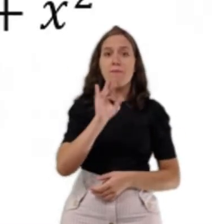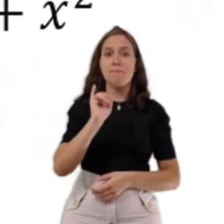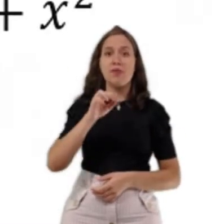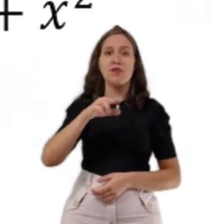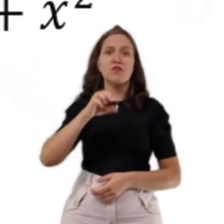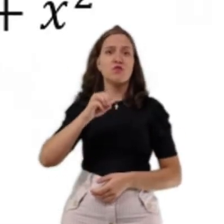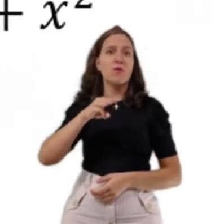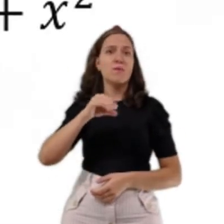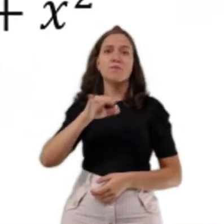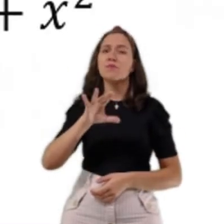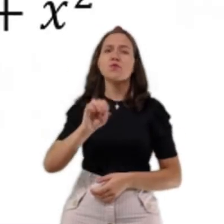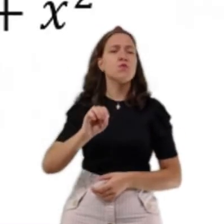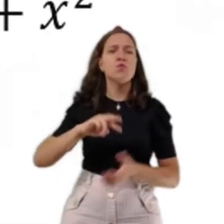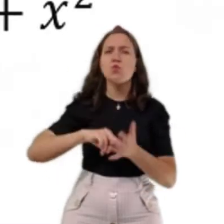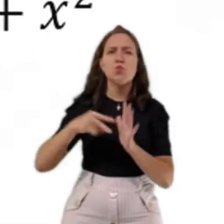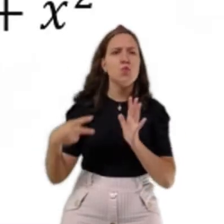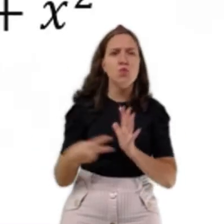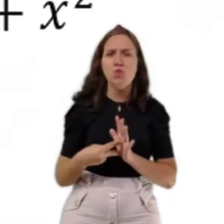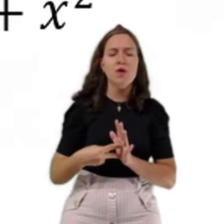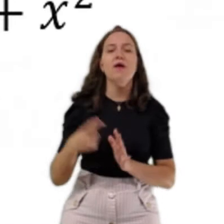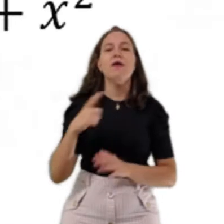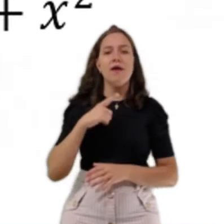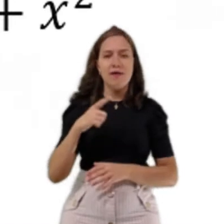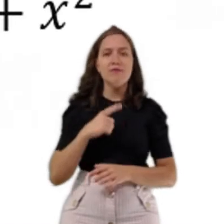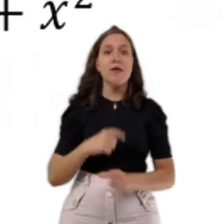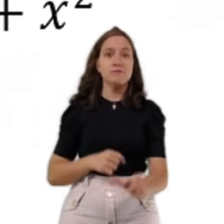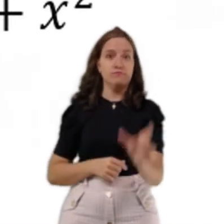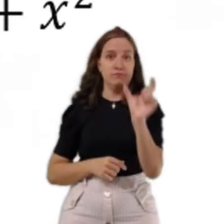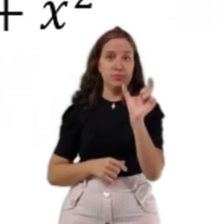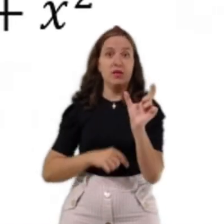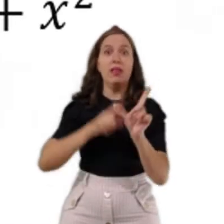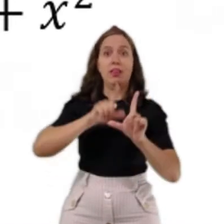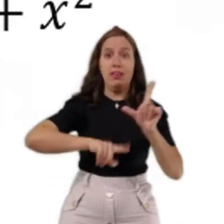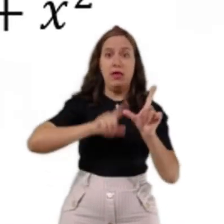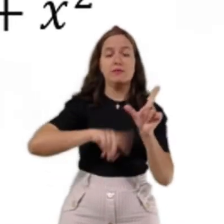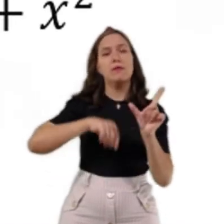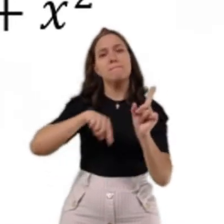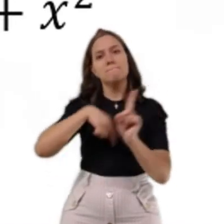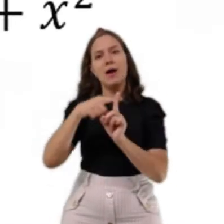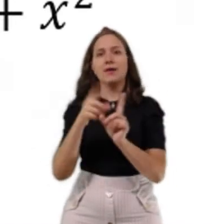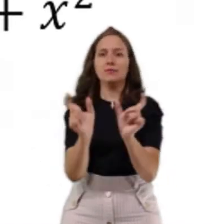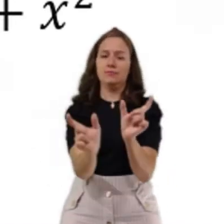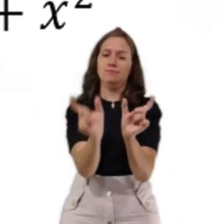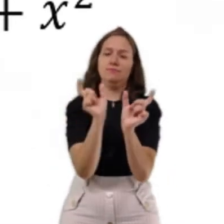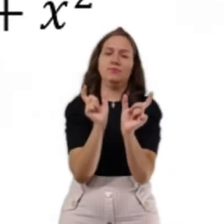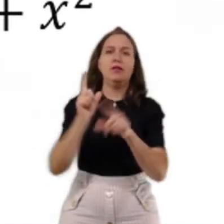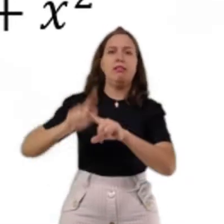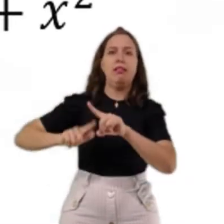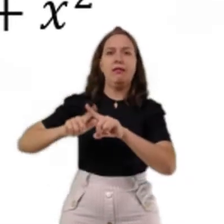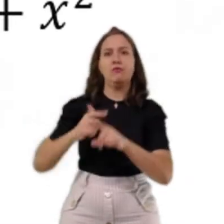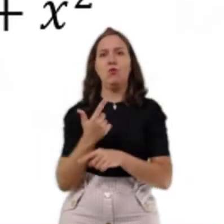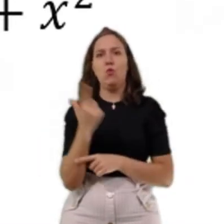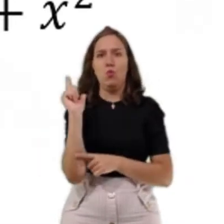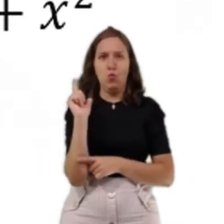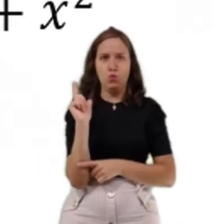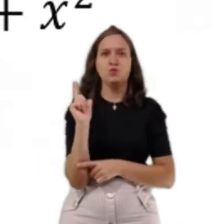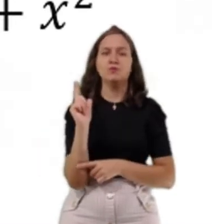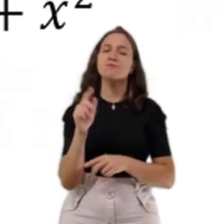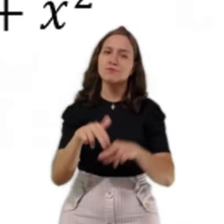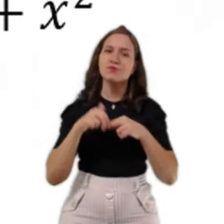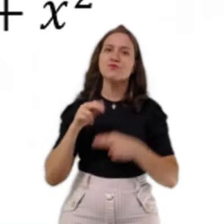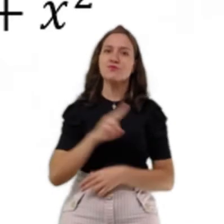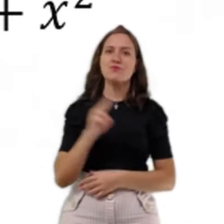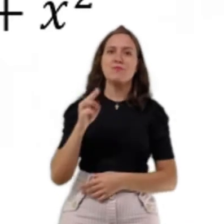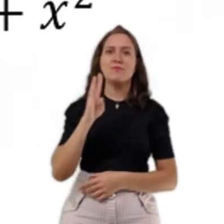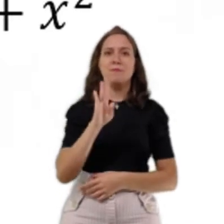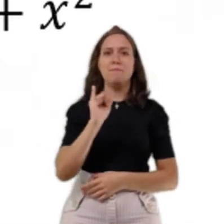porque eu tenho um termogênico mais outro termogênico ou seja do e por isso se